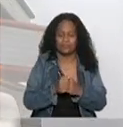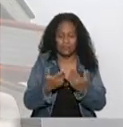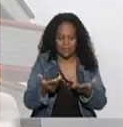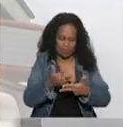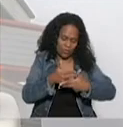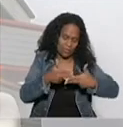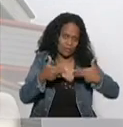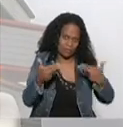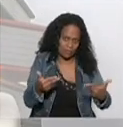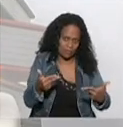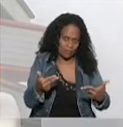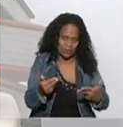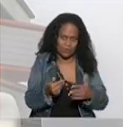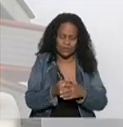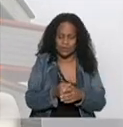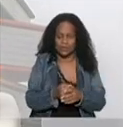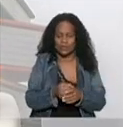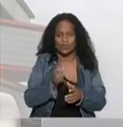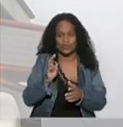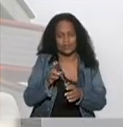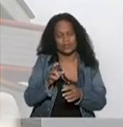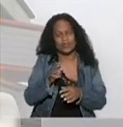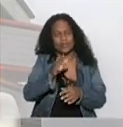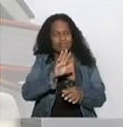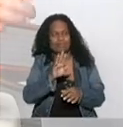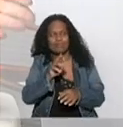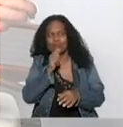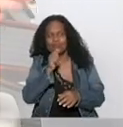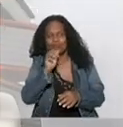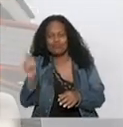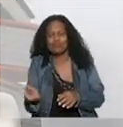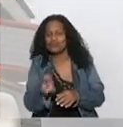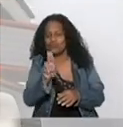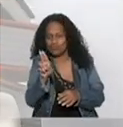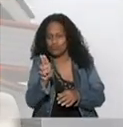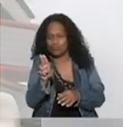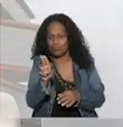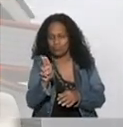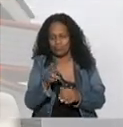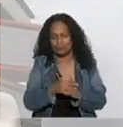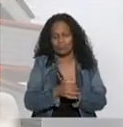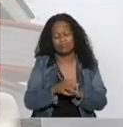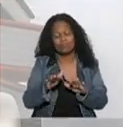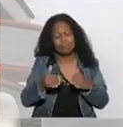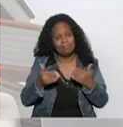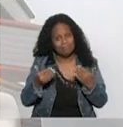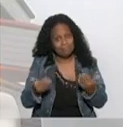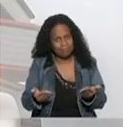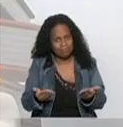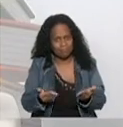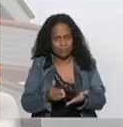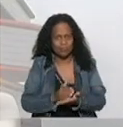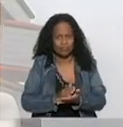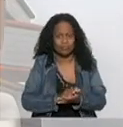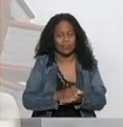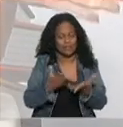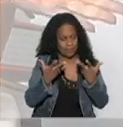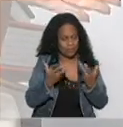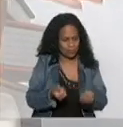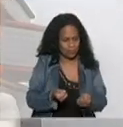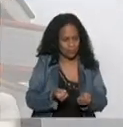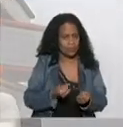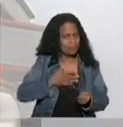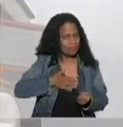foi aceito, e é muito interessante, porque as crianças... A Paulinha era do Chicrin Zoré. O